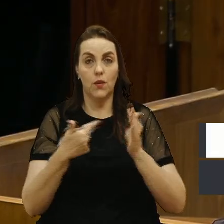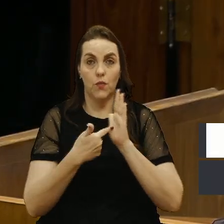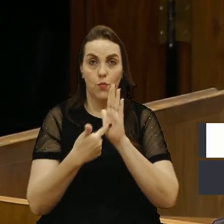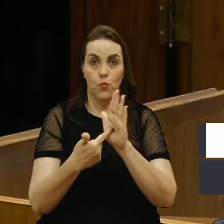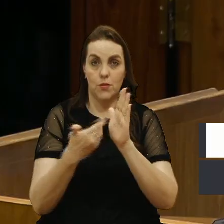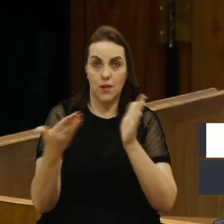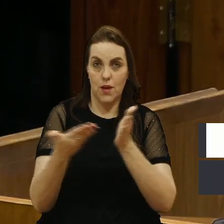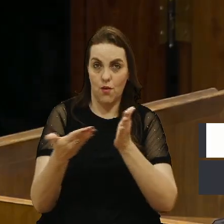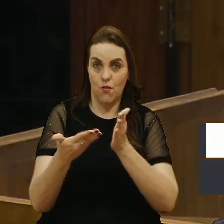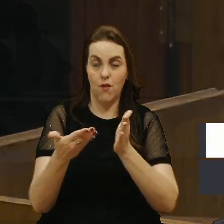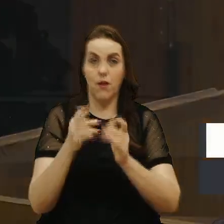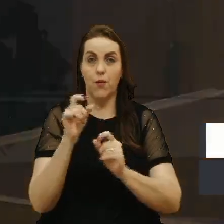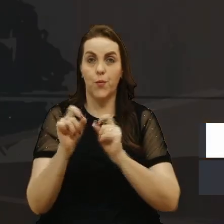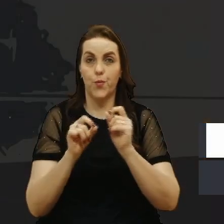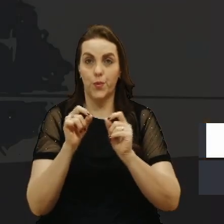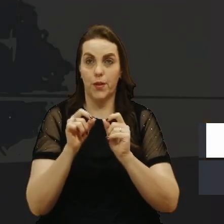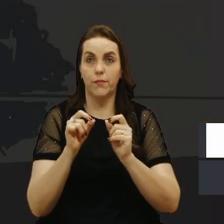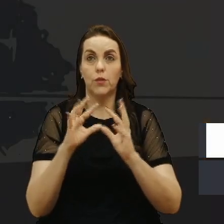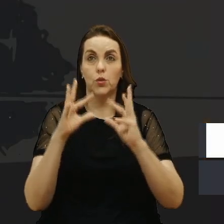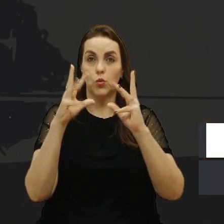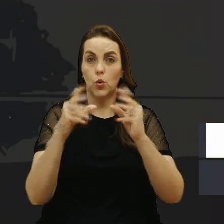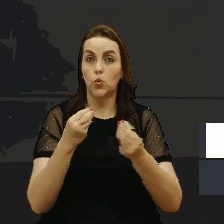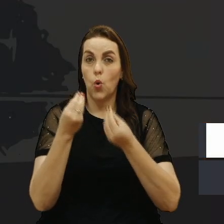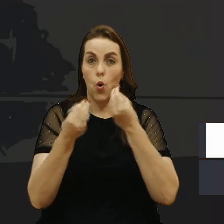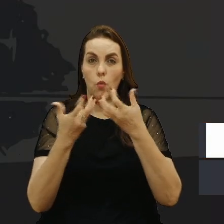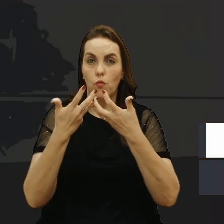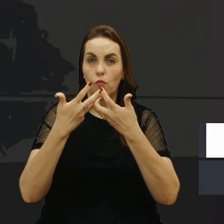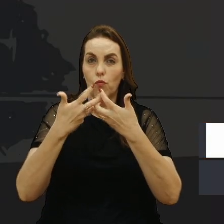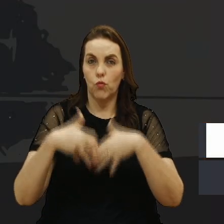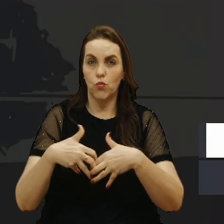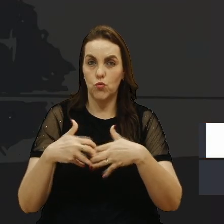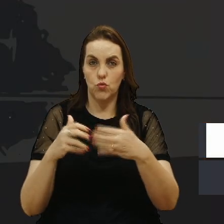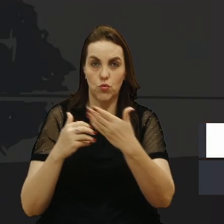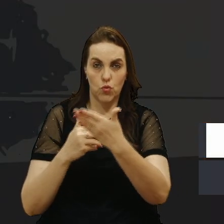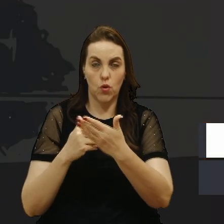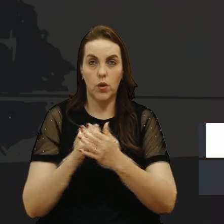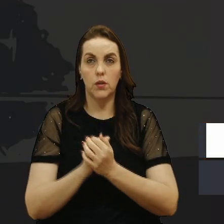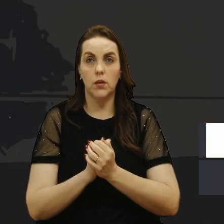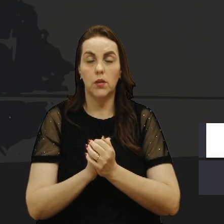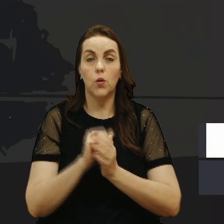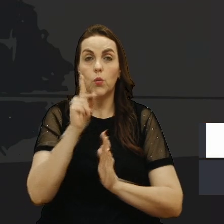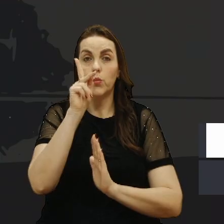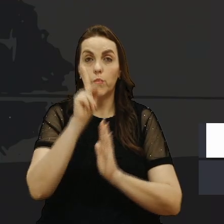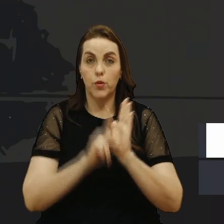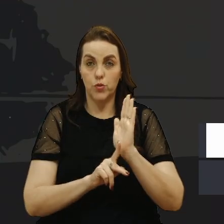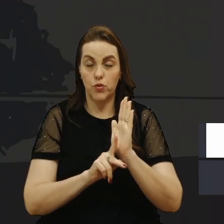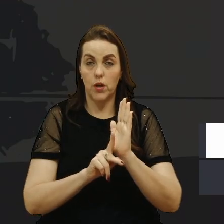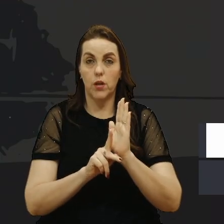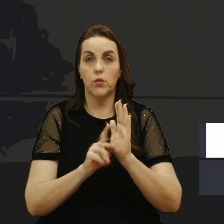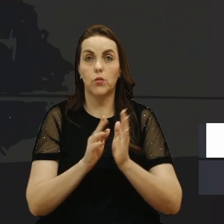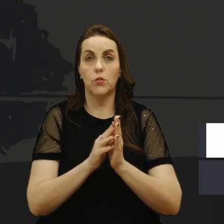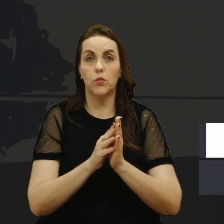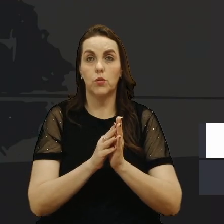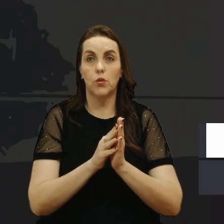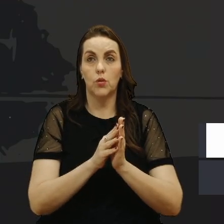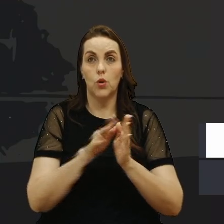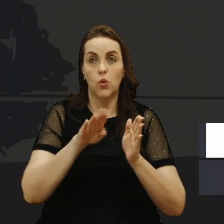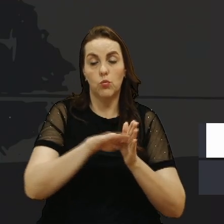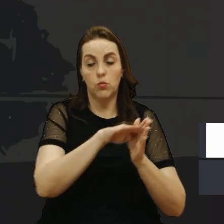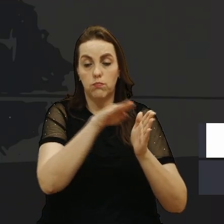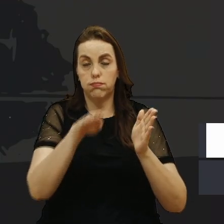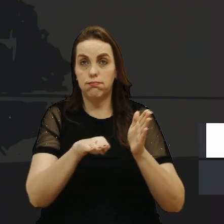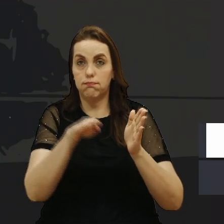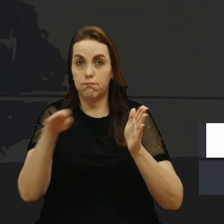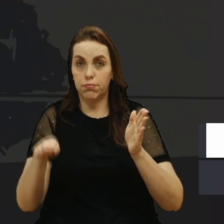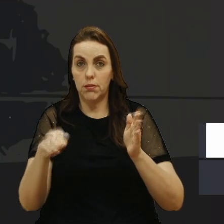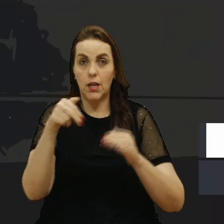aqui a todos, né, como é que funcionaria aqui esse projeto do contorno o projeto de duplicação do contorno norte de